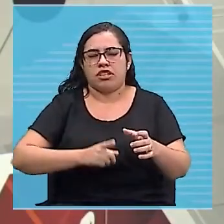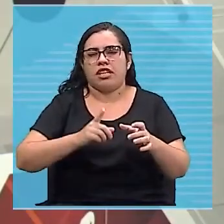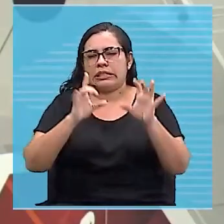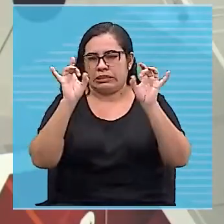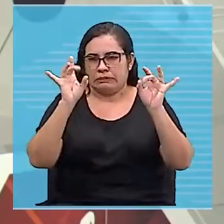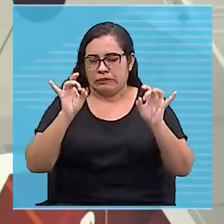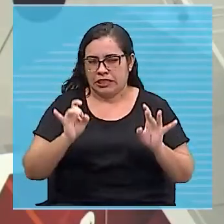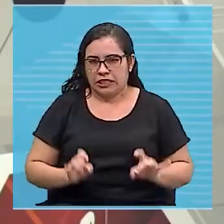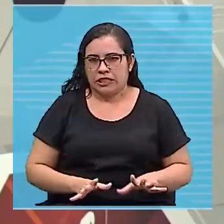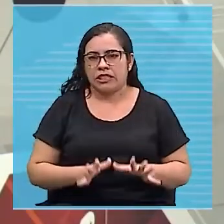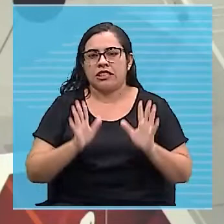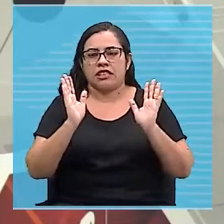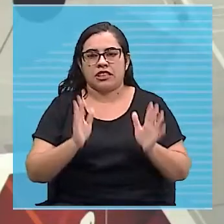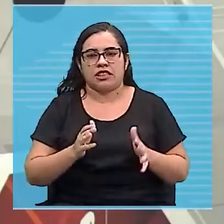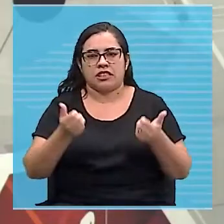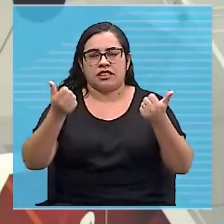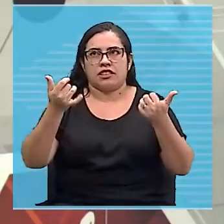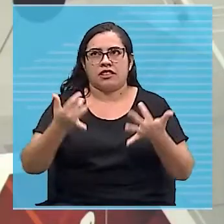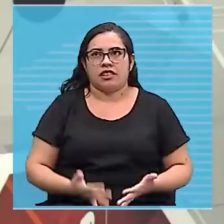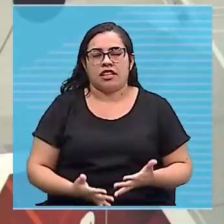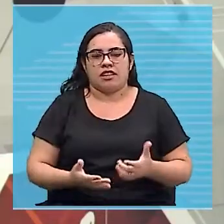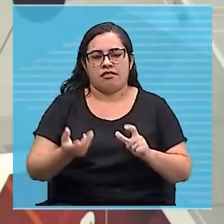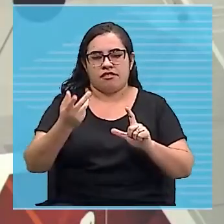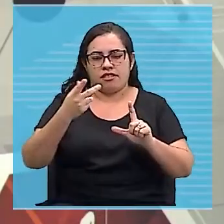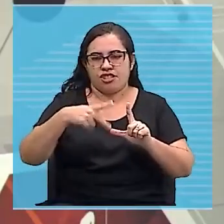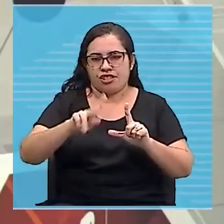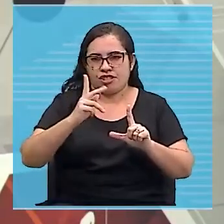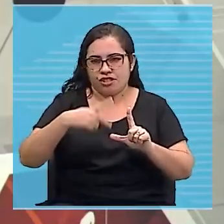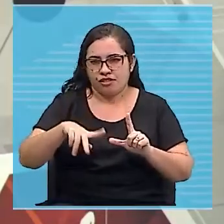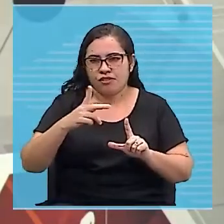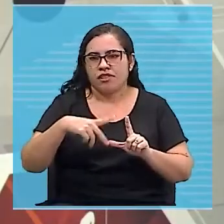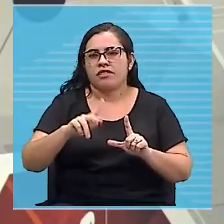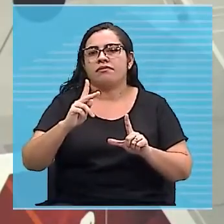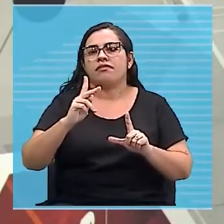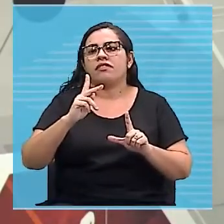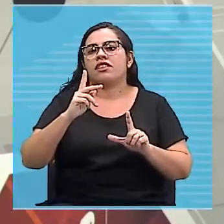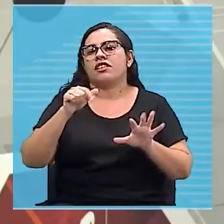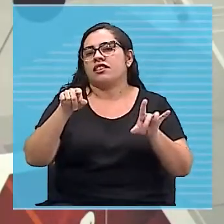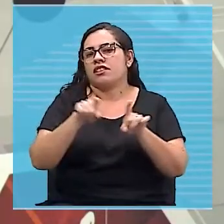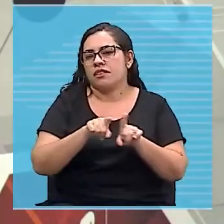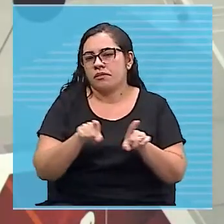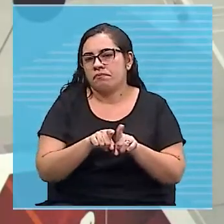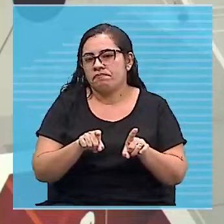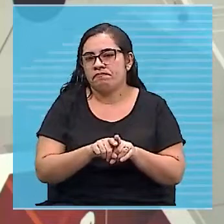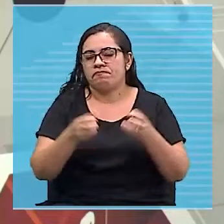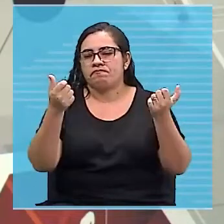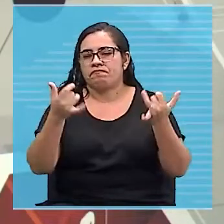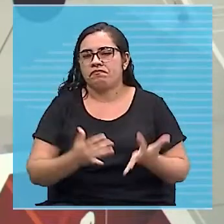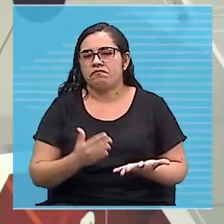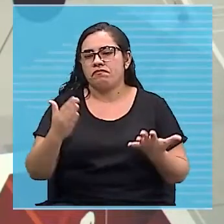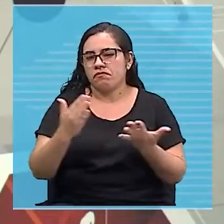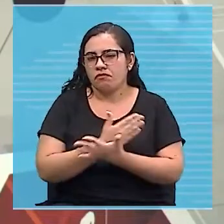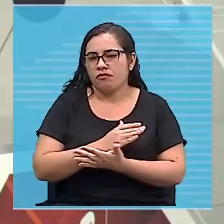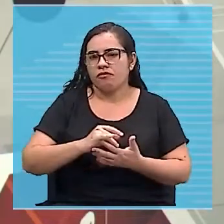gente falou sobre as leis de Kirchhoff, a gente também trabalhou com os elementos